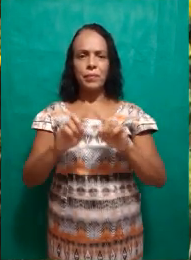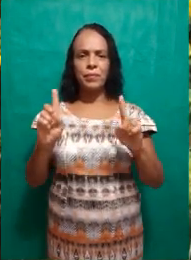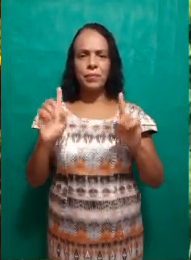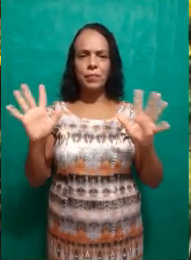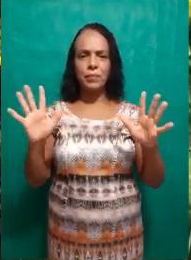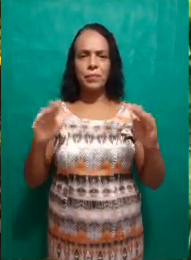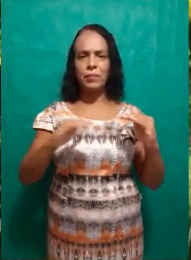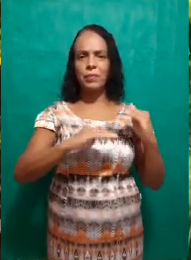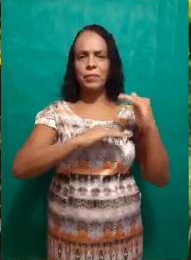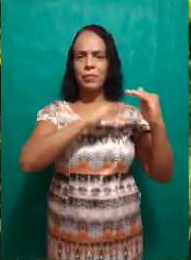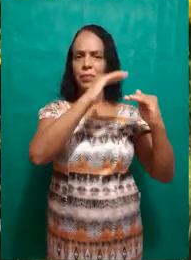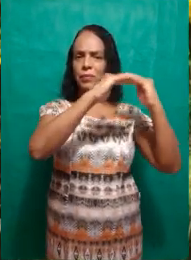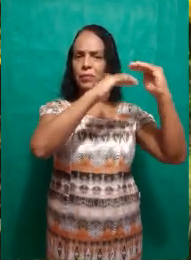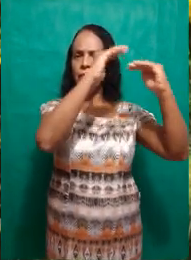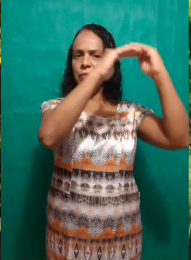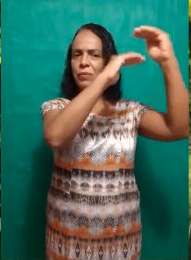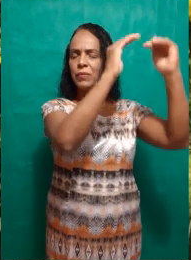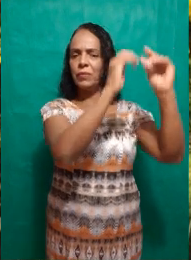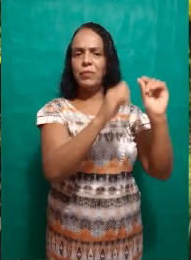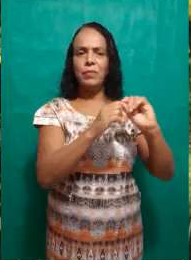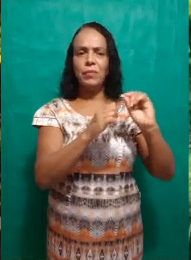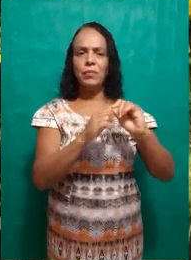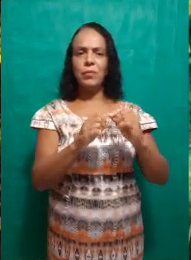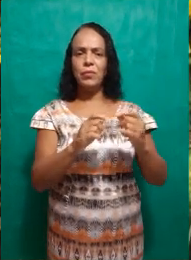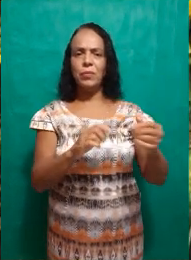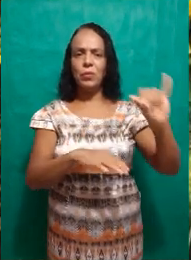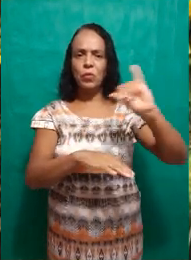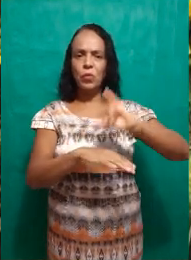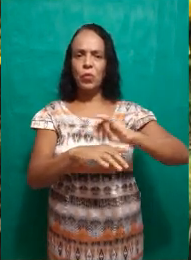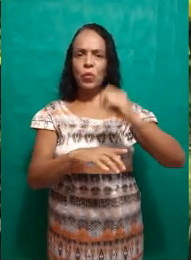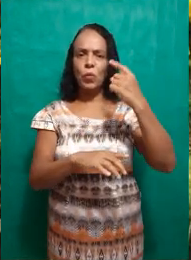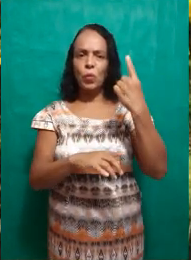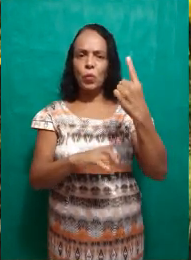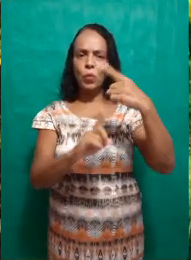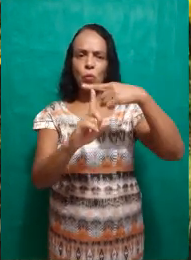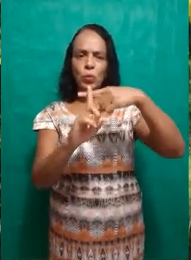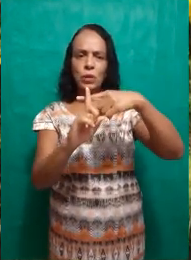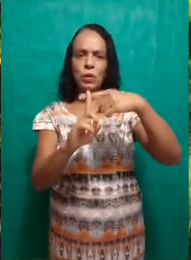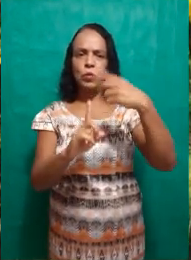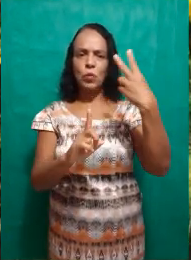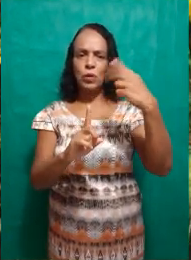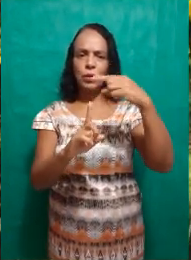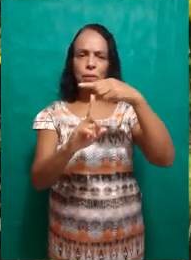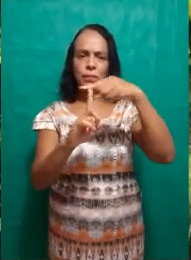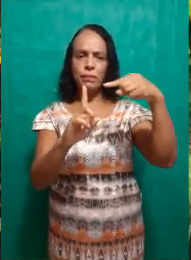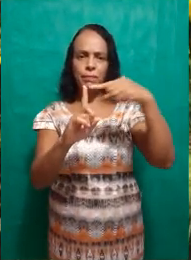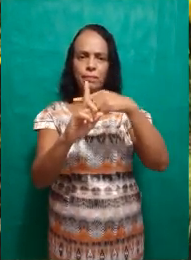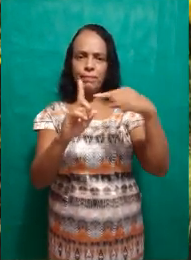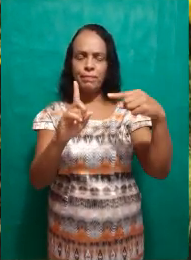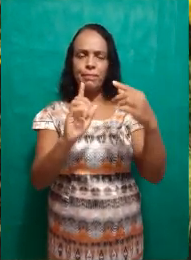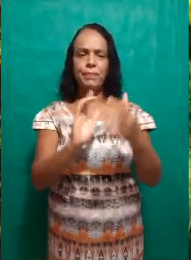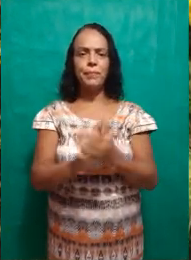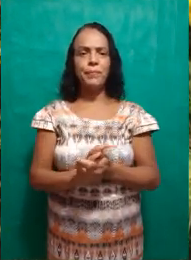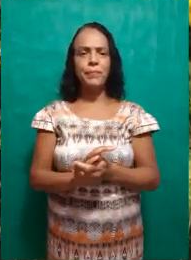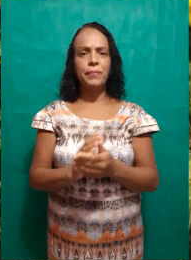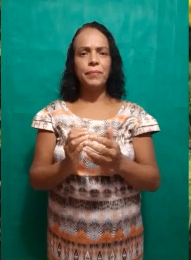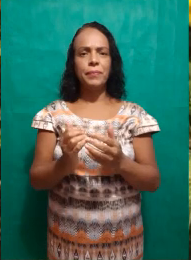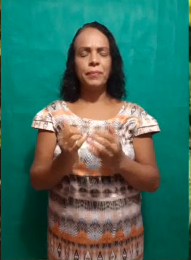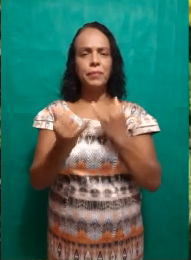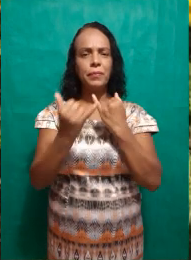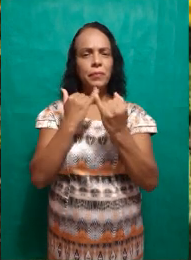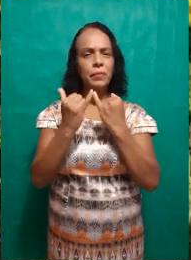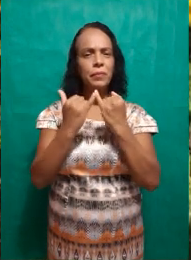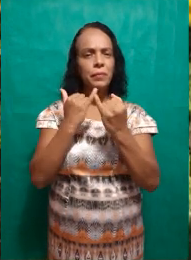veio essa evolução, veio a se instituir o cruzeiro de 2 braços,